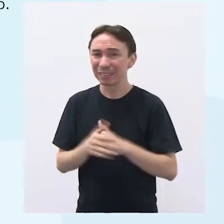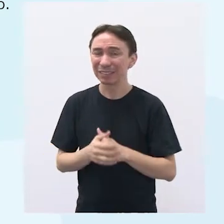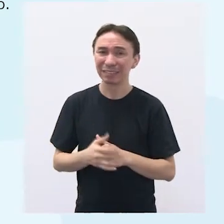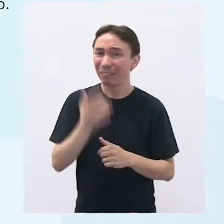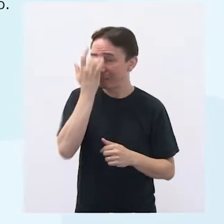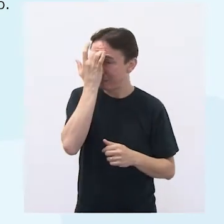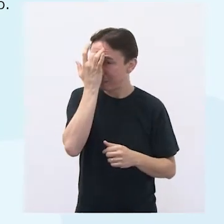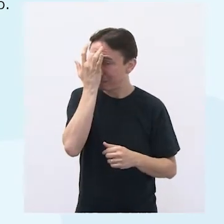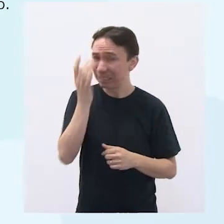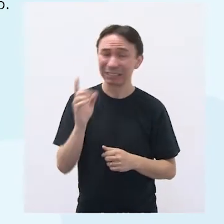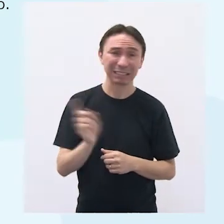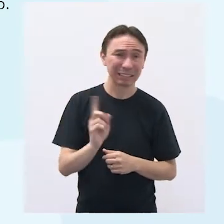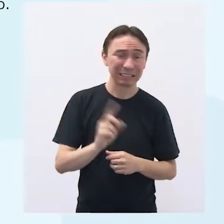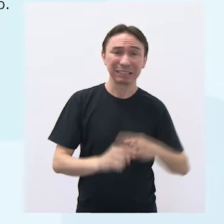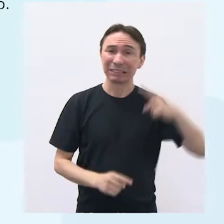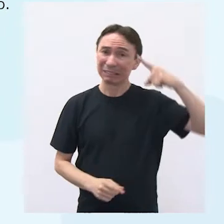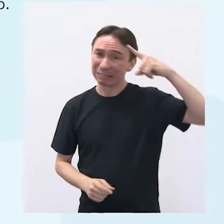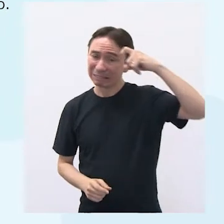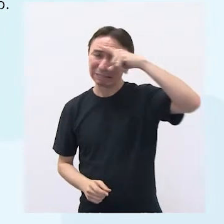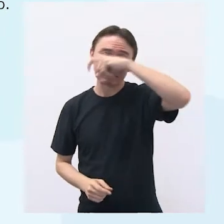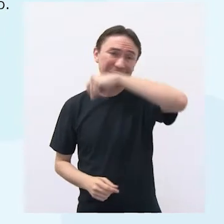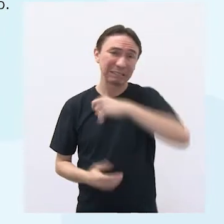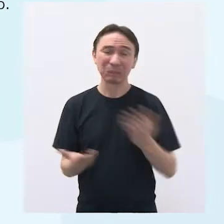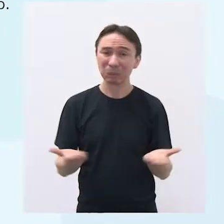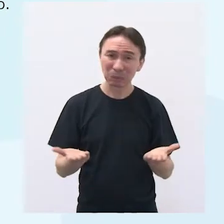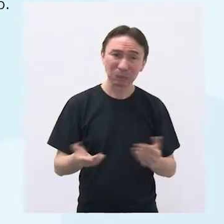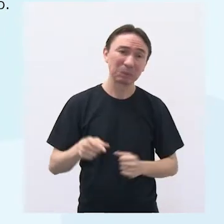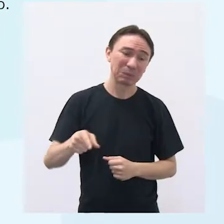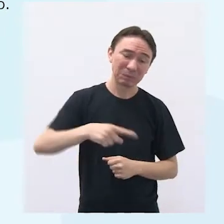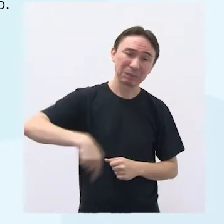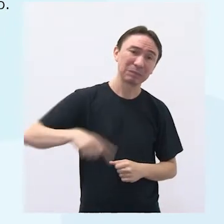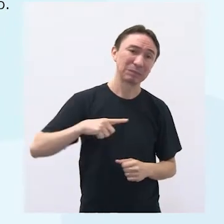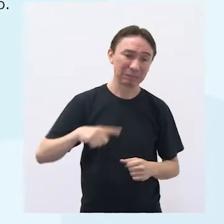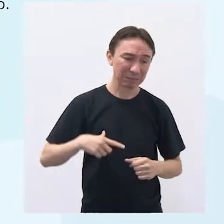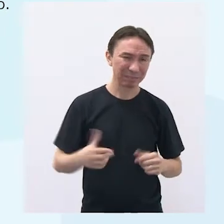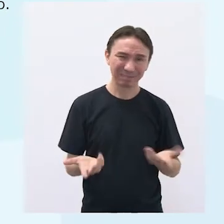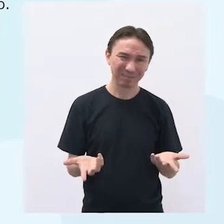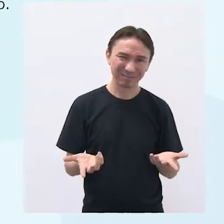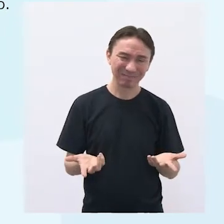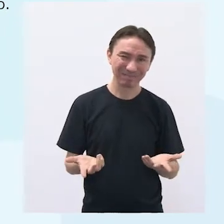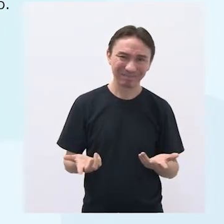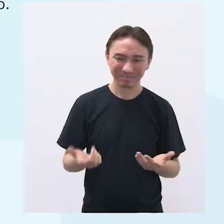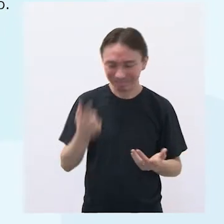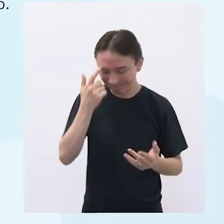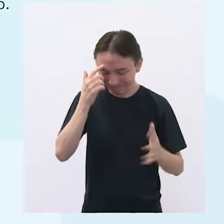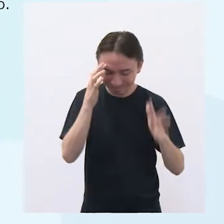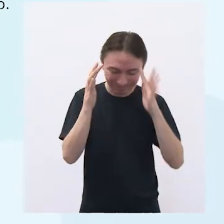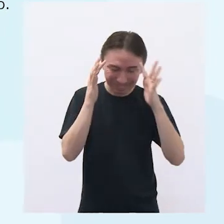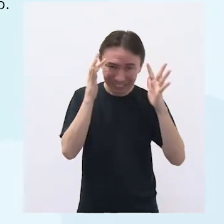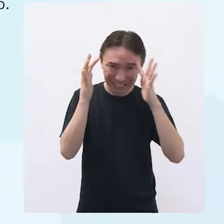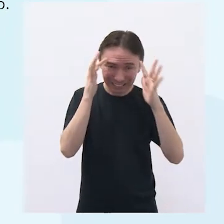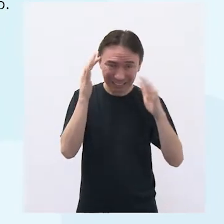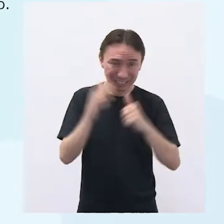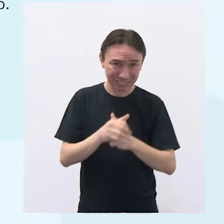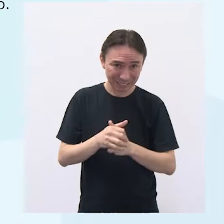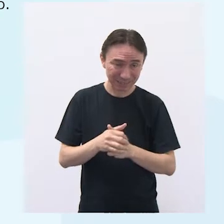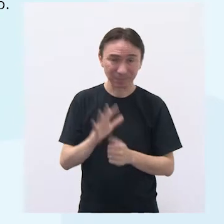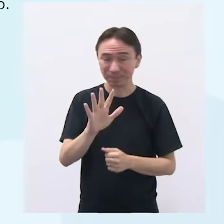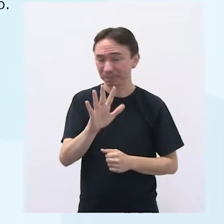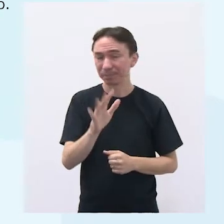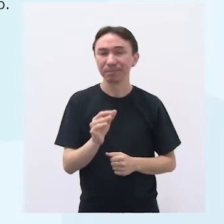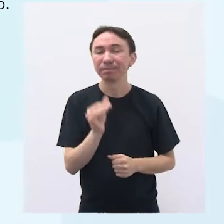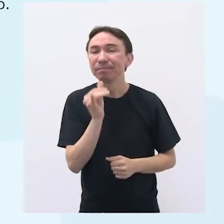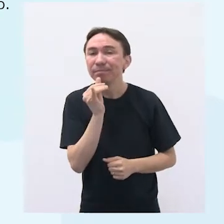difícil, nesse contexto que a gente vive, às vezes é difícil a gente pensar sobre isso, mas muito mais, se caso vocês